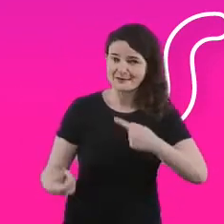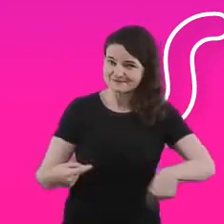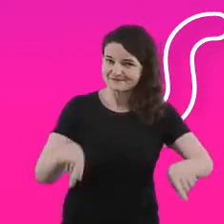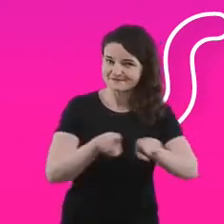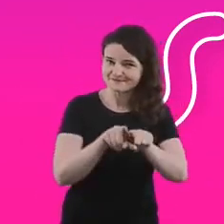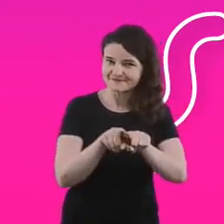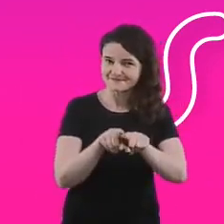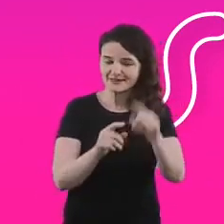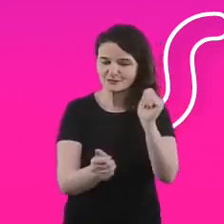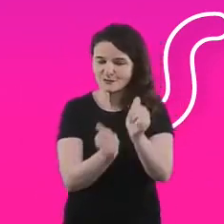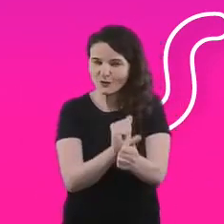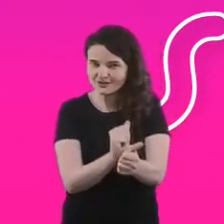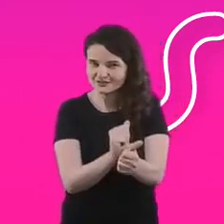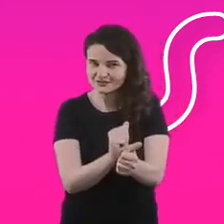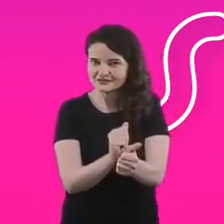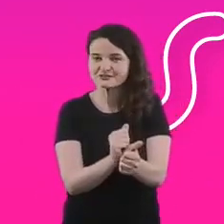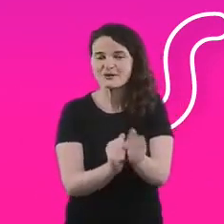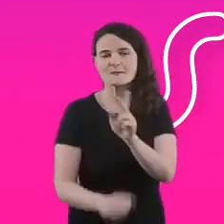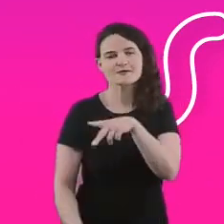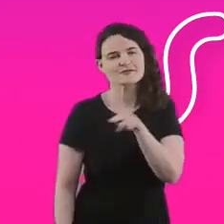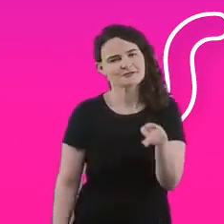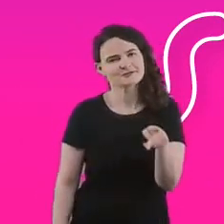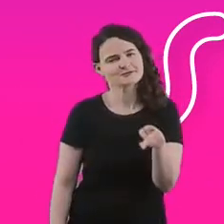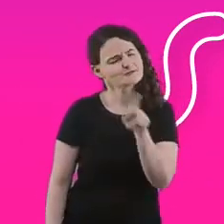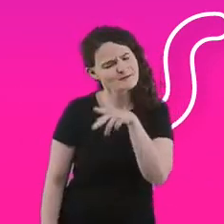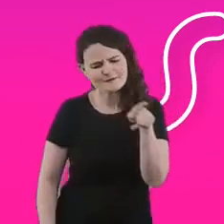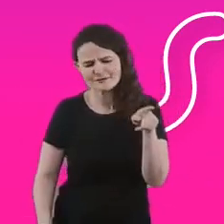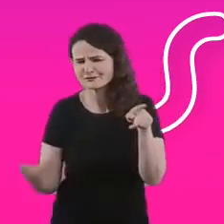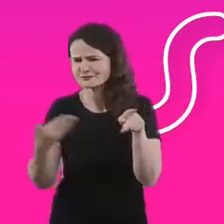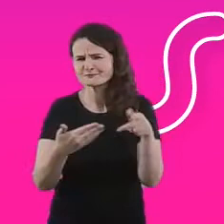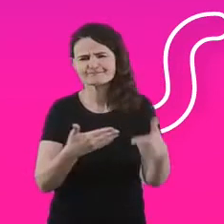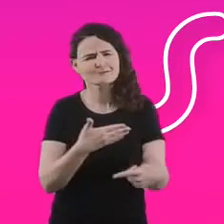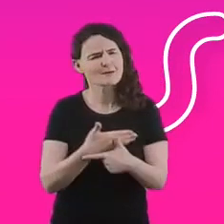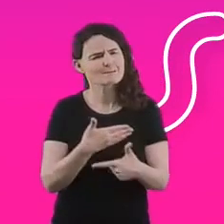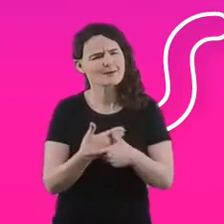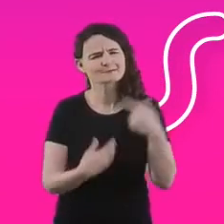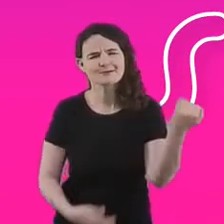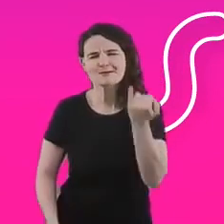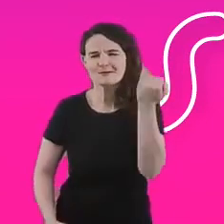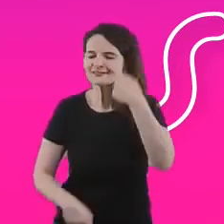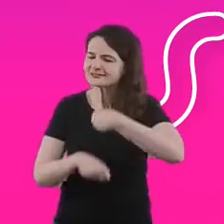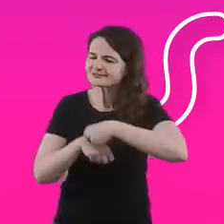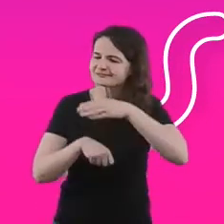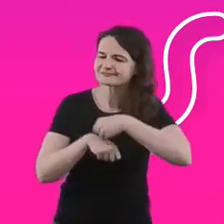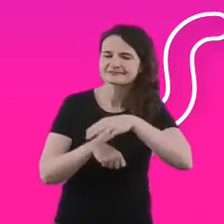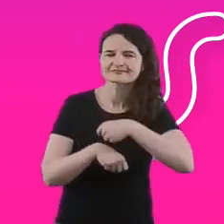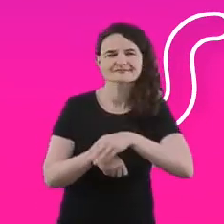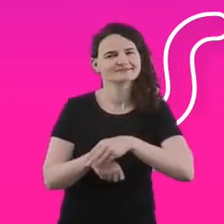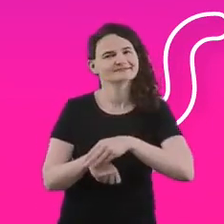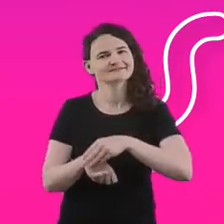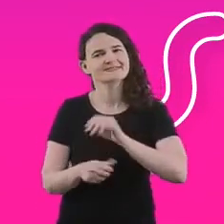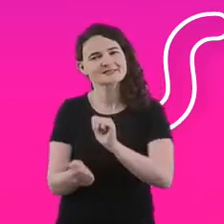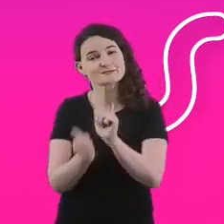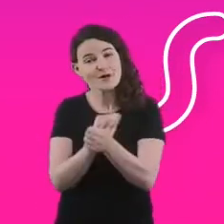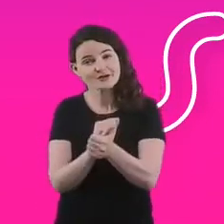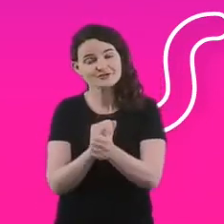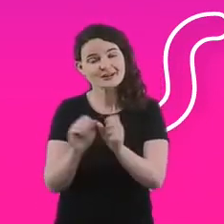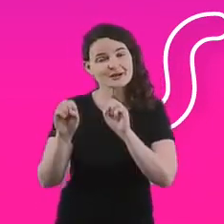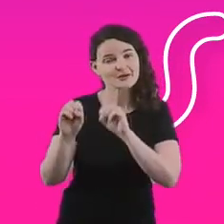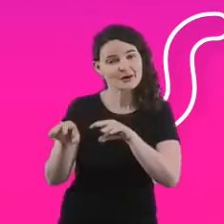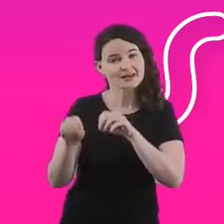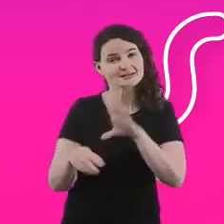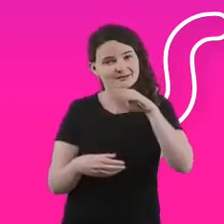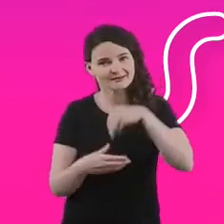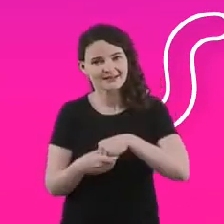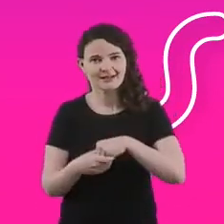o professor é o vetor de transformação, né, para levar esse esporte, para levar a educação, para levar mais aprendizagem para dentro de sala de aula. A gente